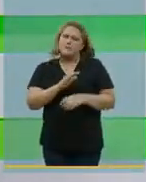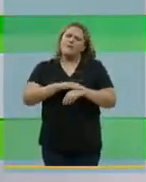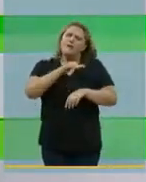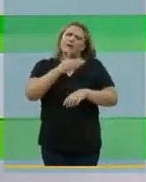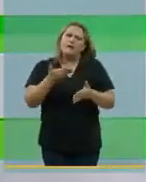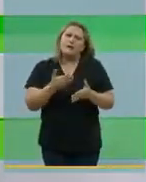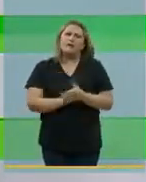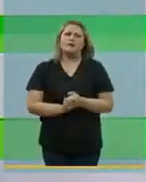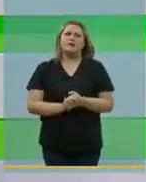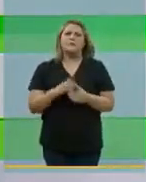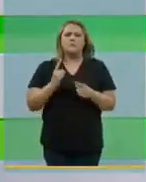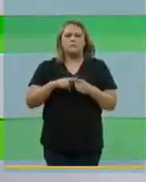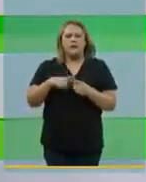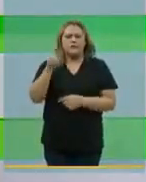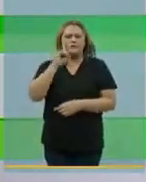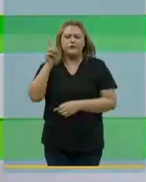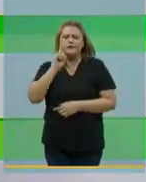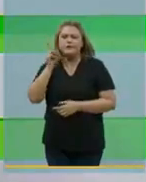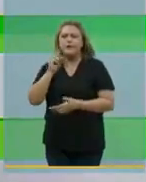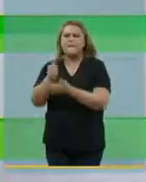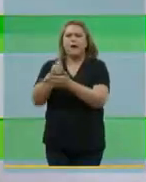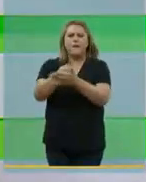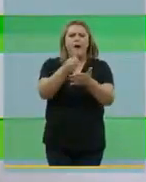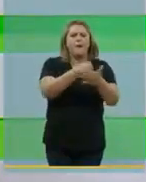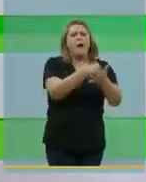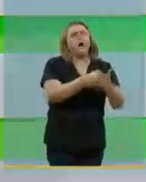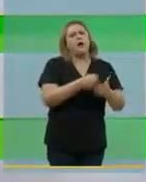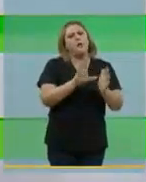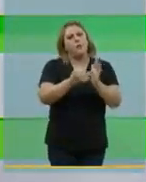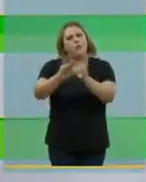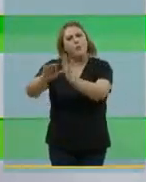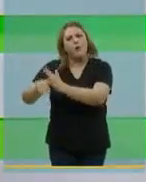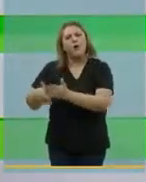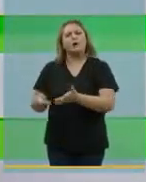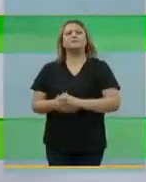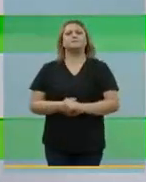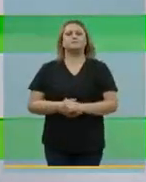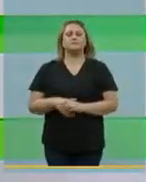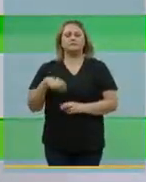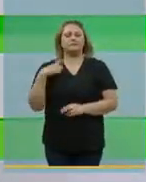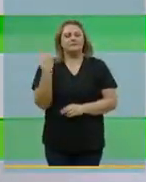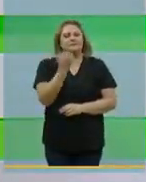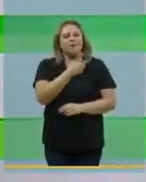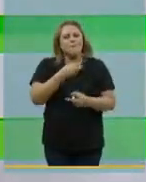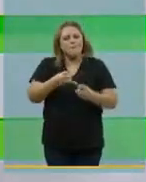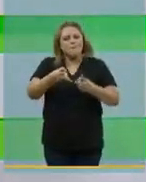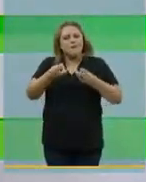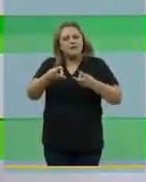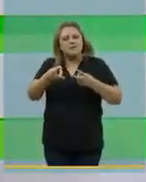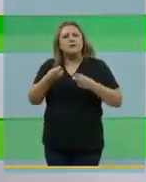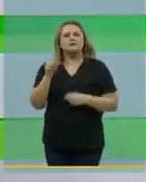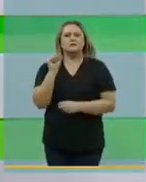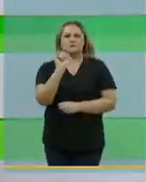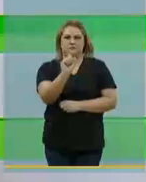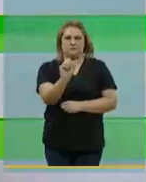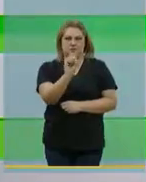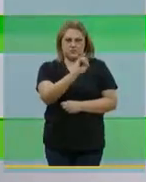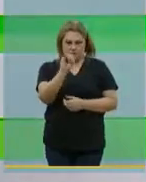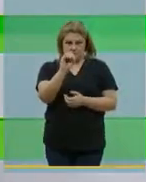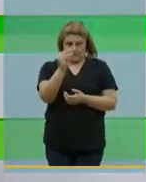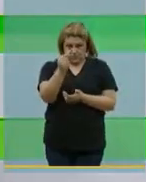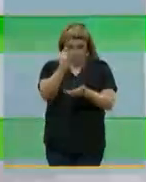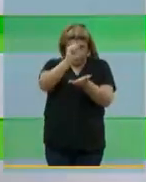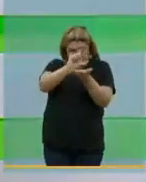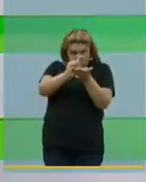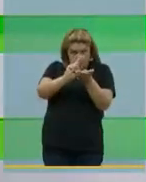combate à corrupção nós entendemos que o dinheiro no orçamento que não for aplicado em